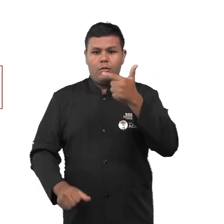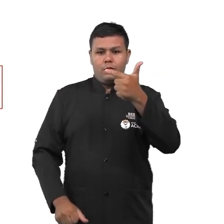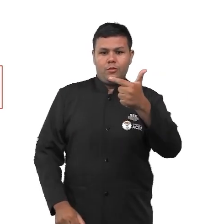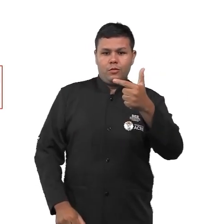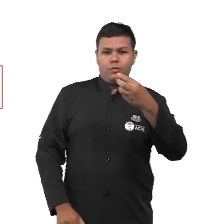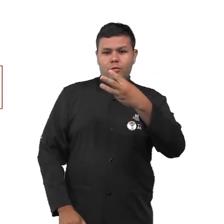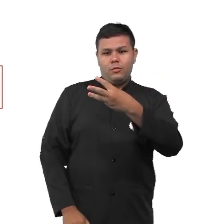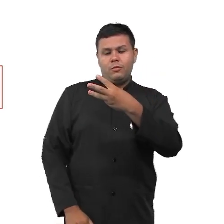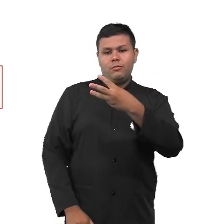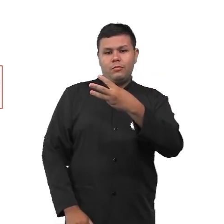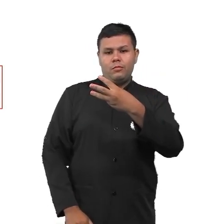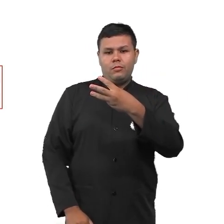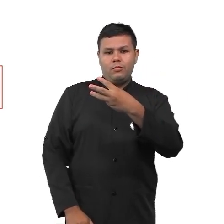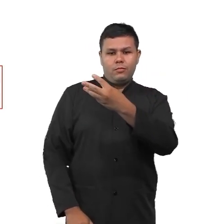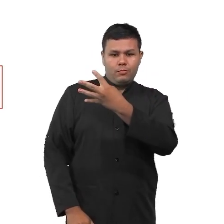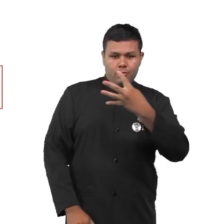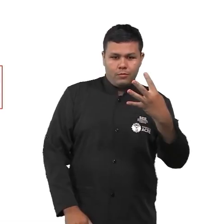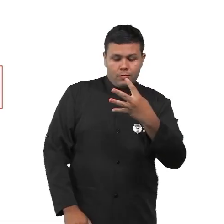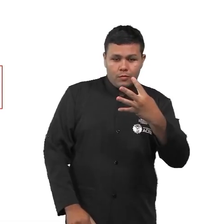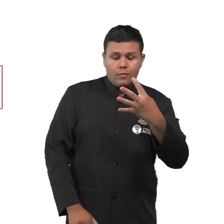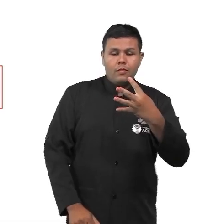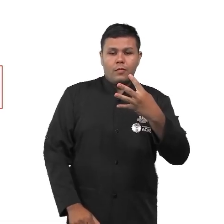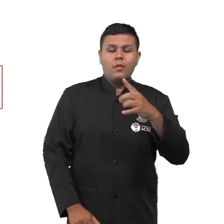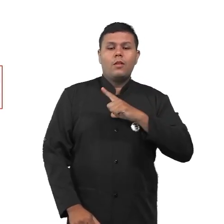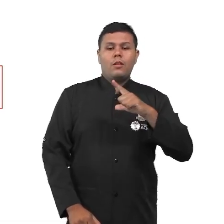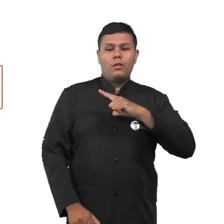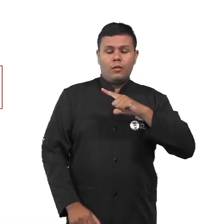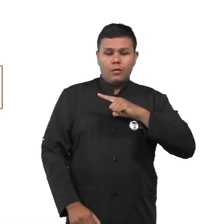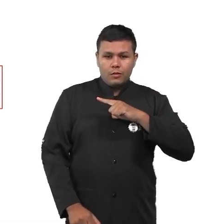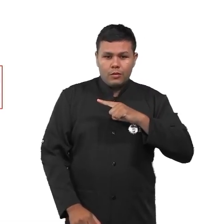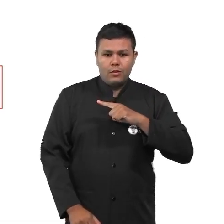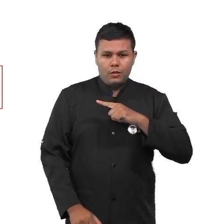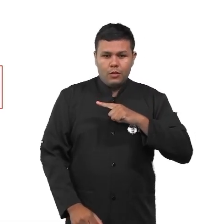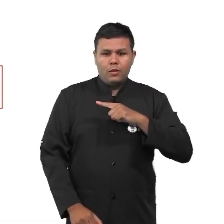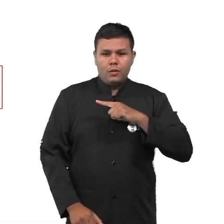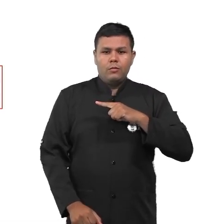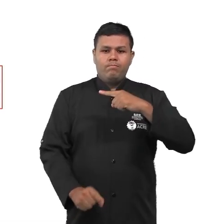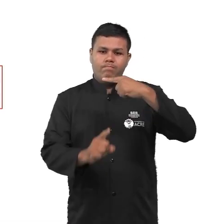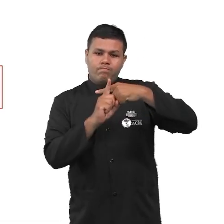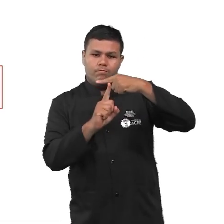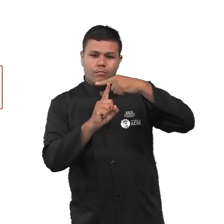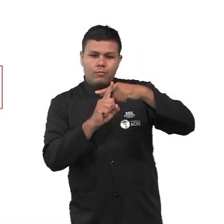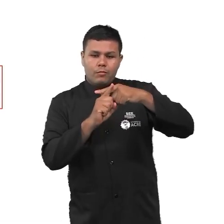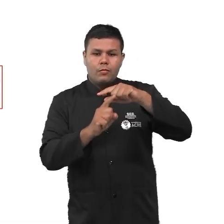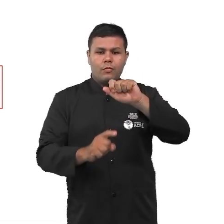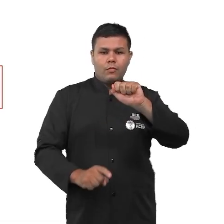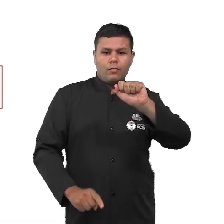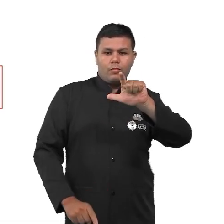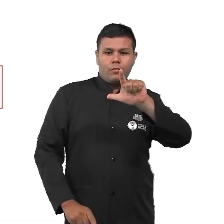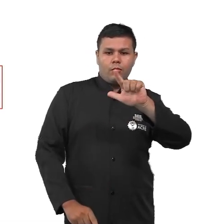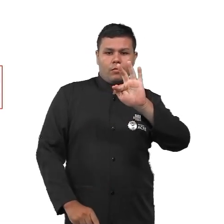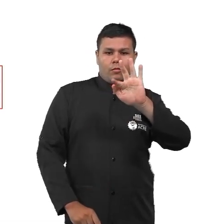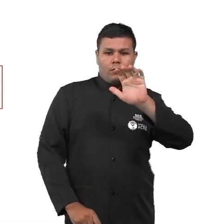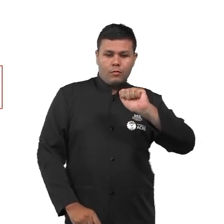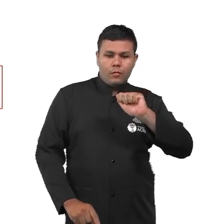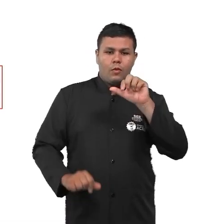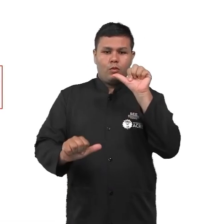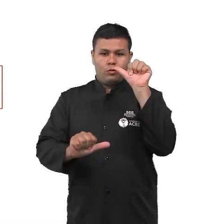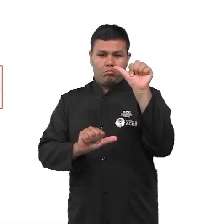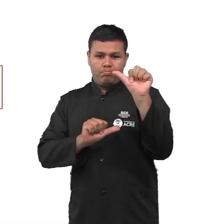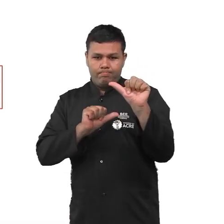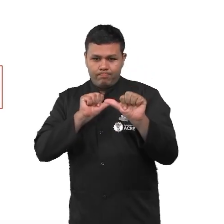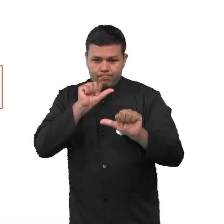234,90, justamente por emitir uma partícula alfa que é positiva. E aí nós temos o que chamamos de transmutação.